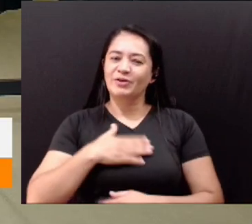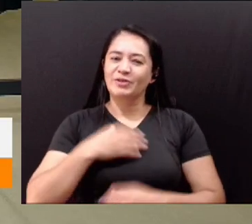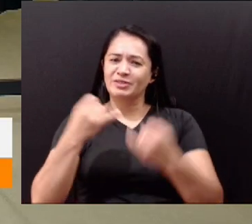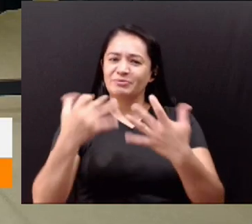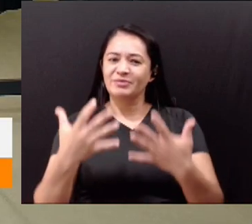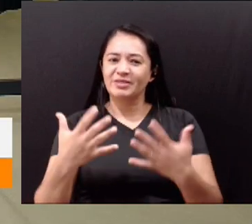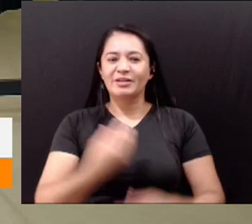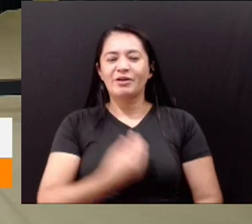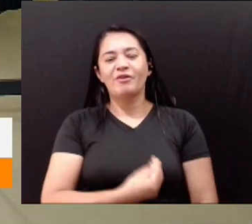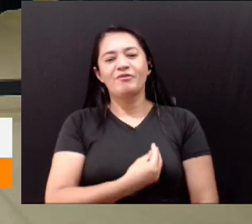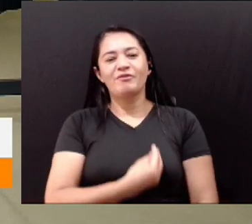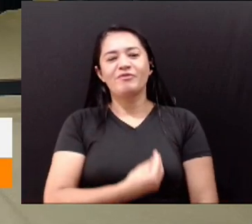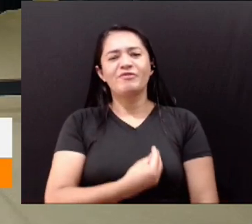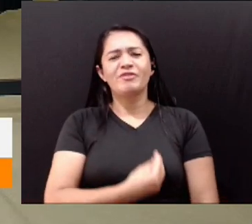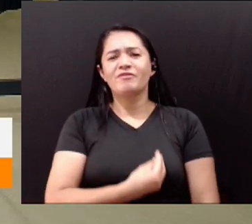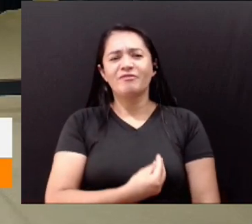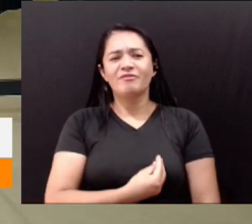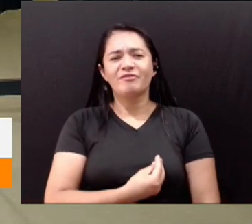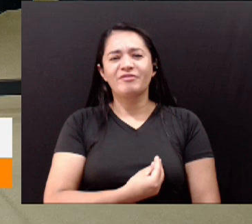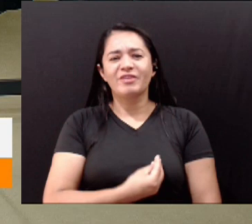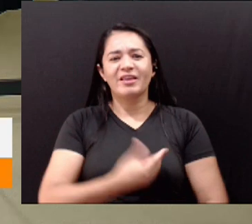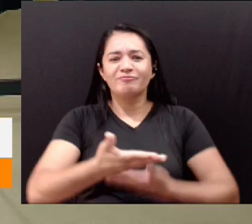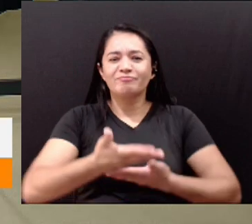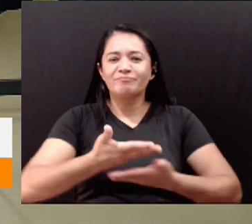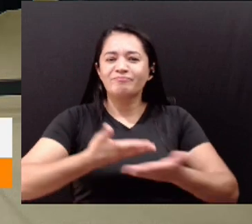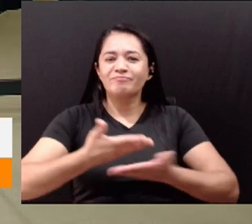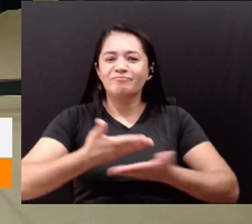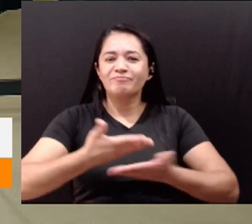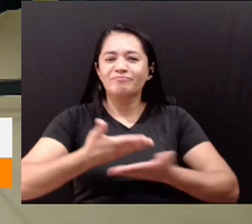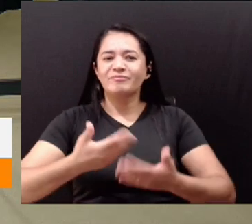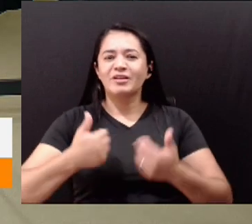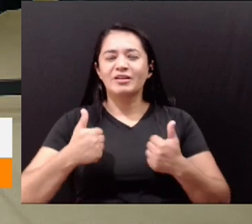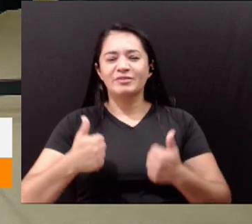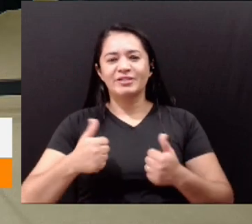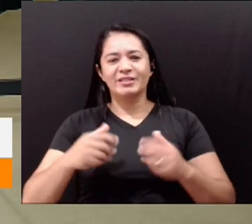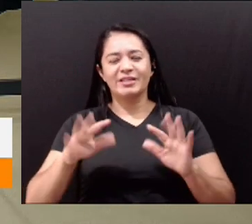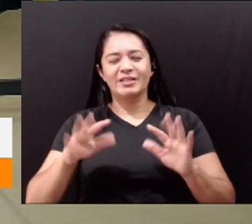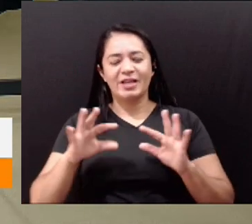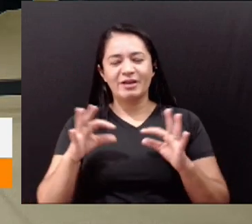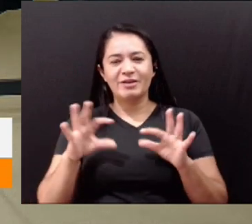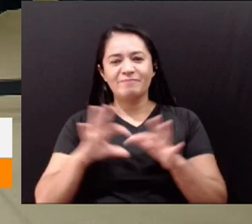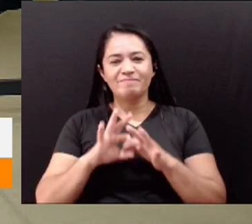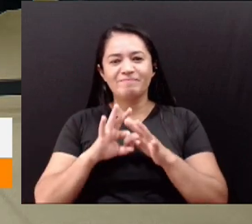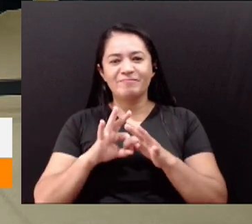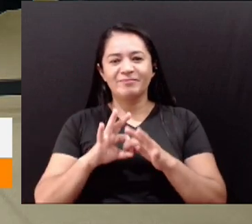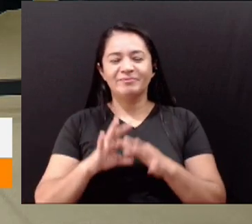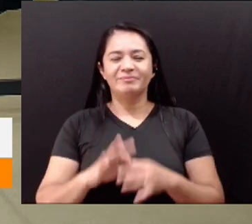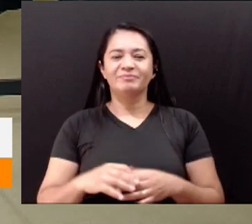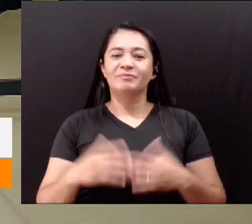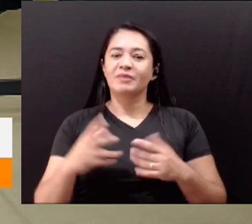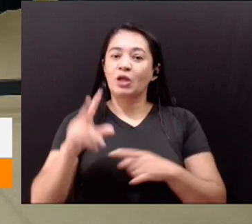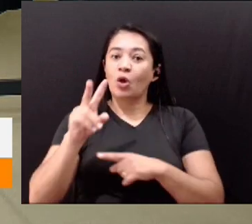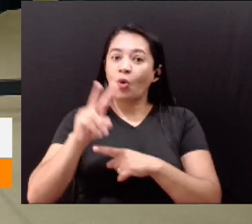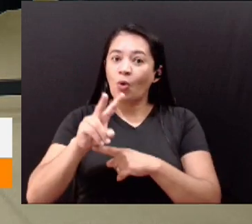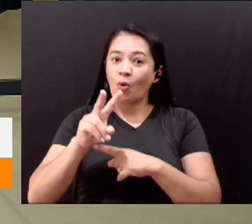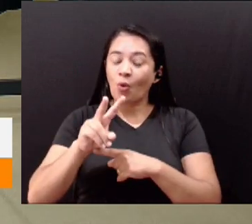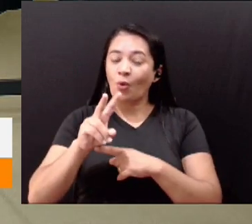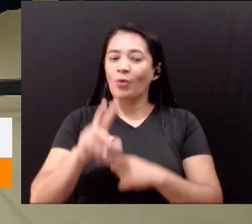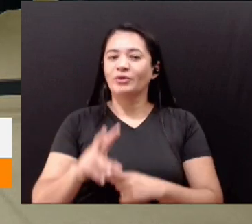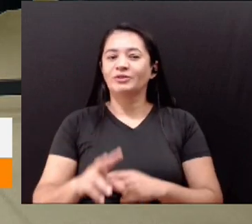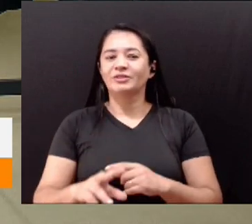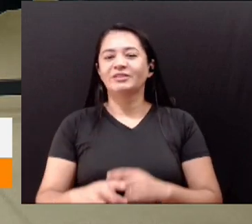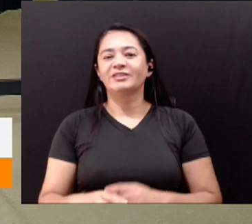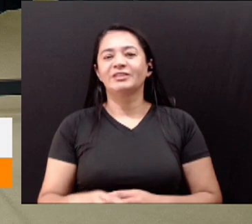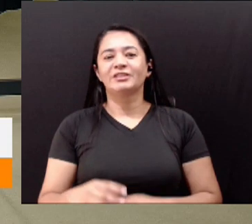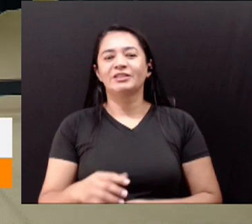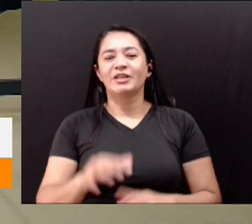né? Viver é conviver, e viver é viver em harmonia. Então, cuide-se muito bem, tenha um excelente final de semana,